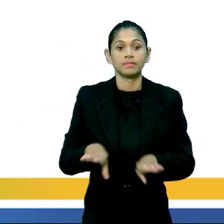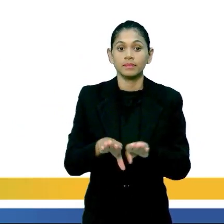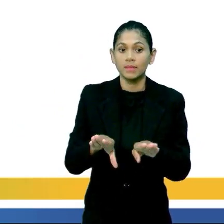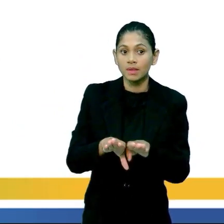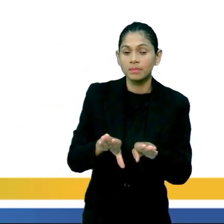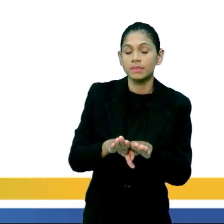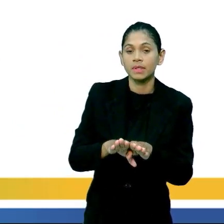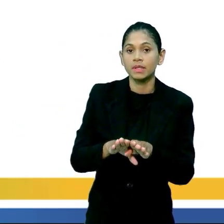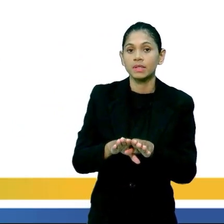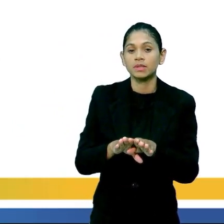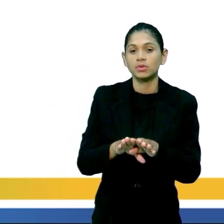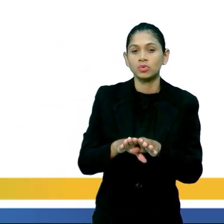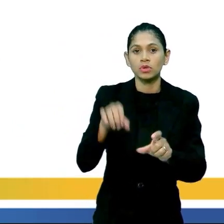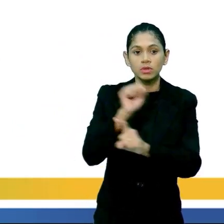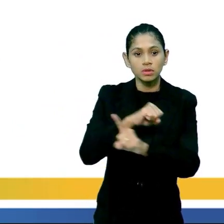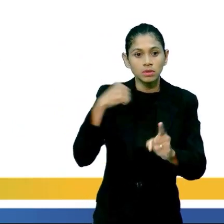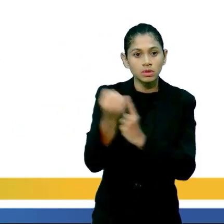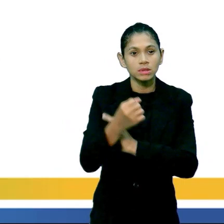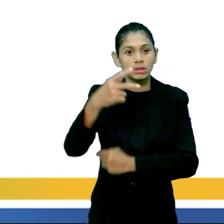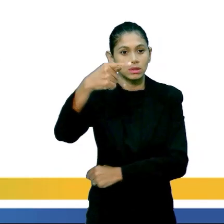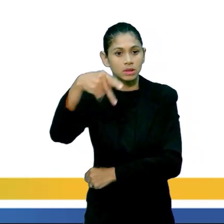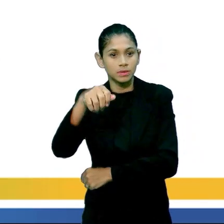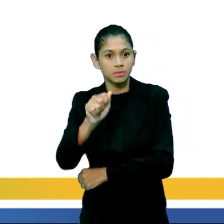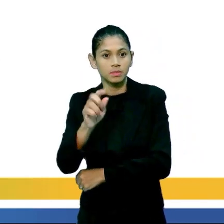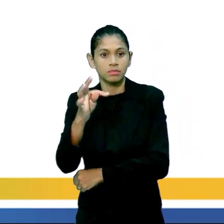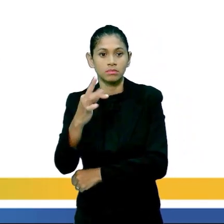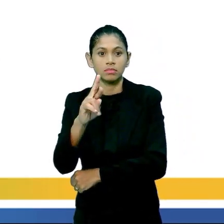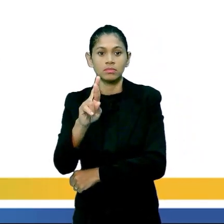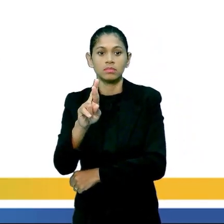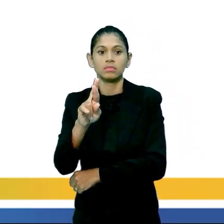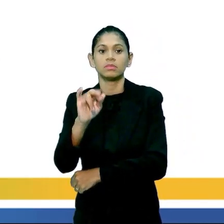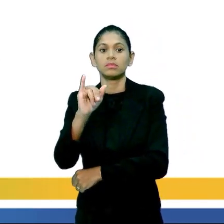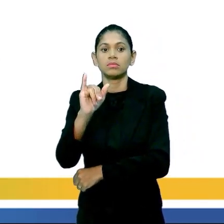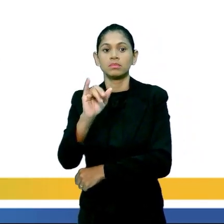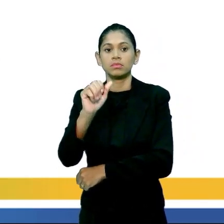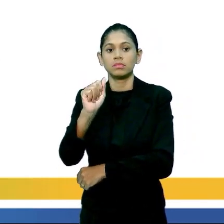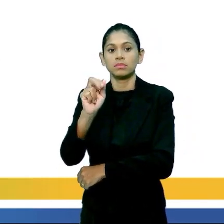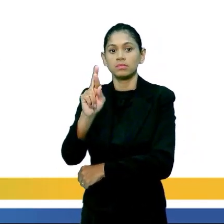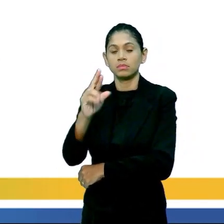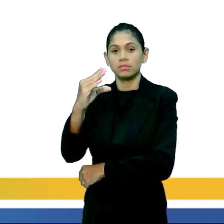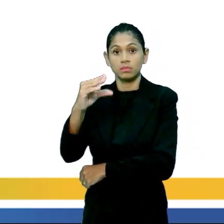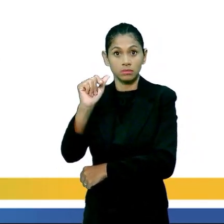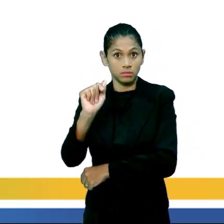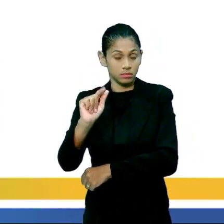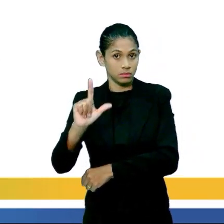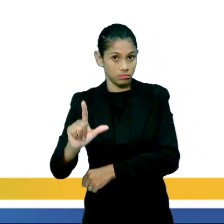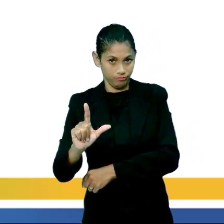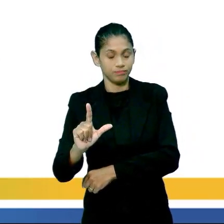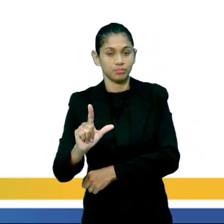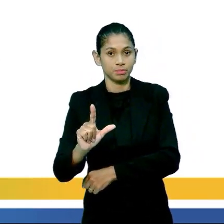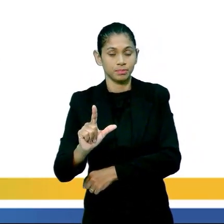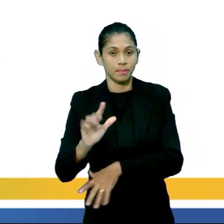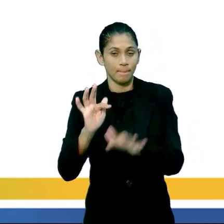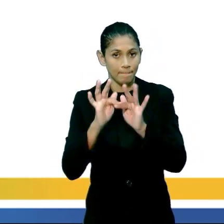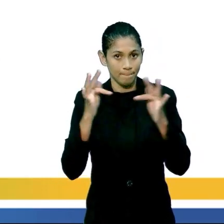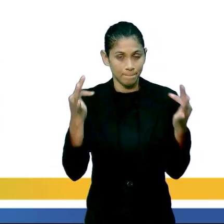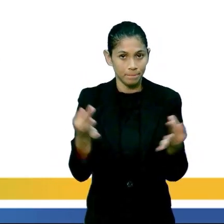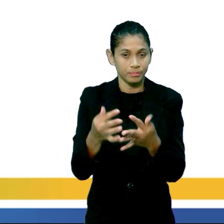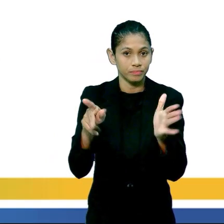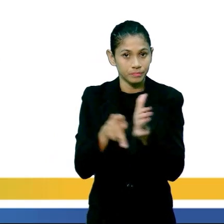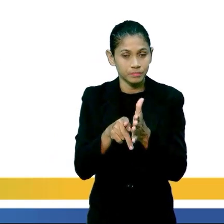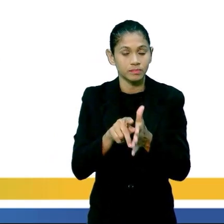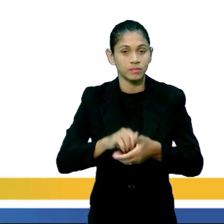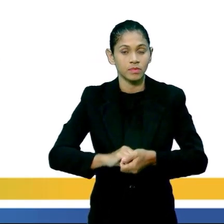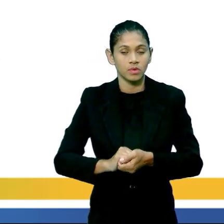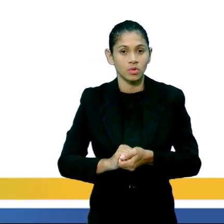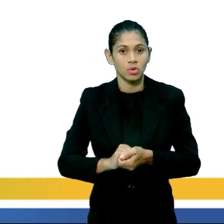esse âmbito, o senhor de engenho, ou o dono da casa grande, enfim, o patriarca da família, ele